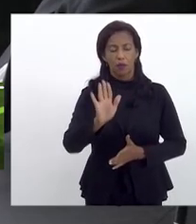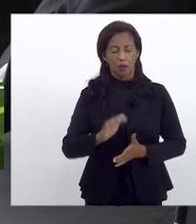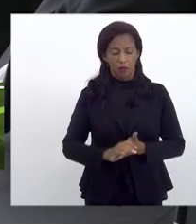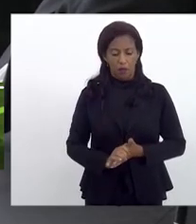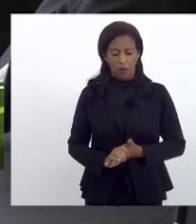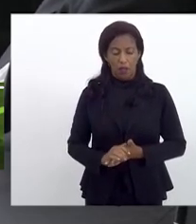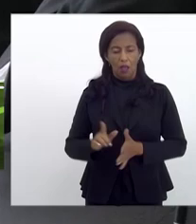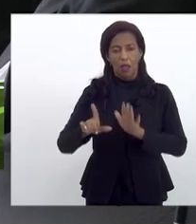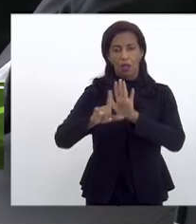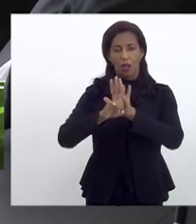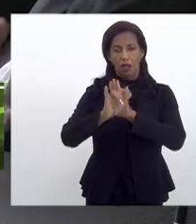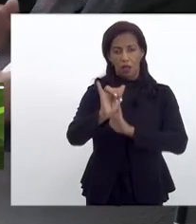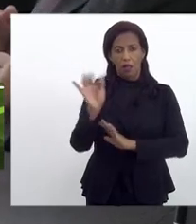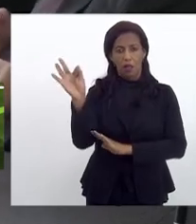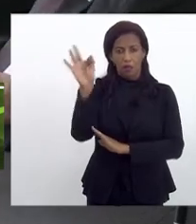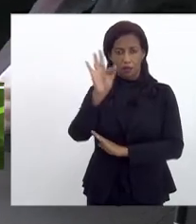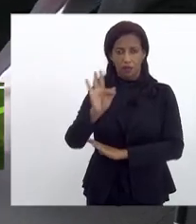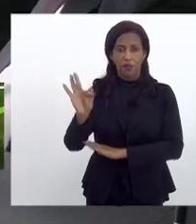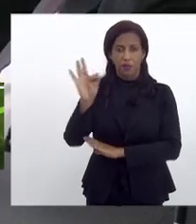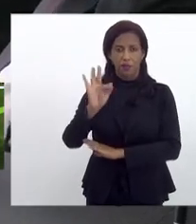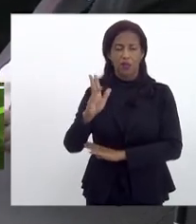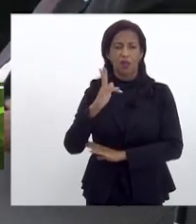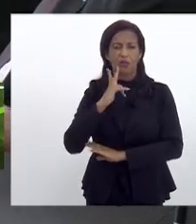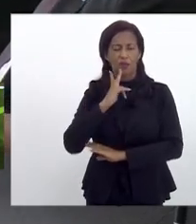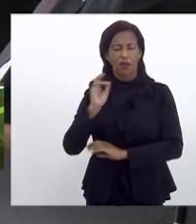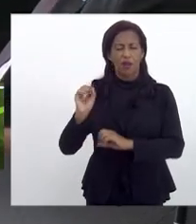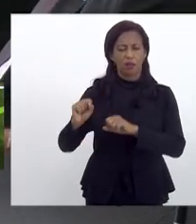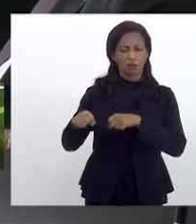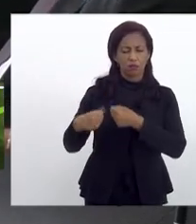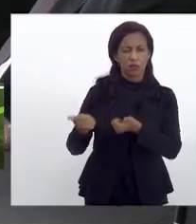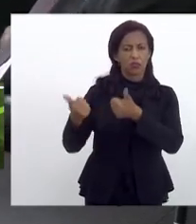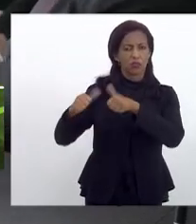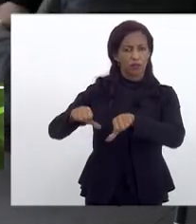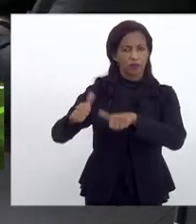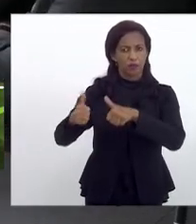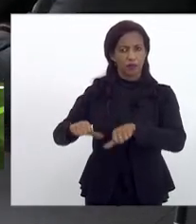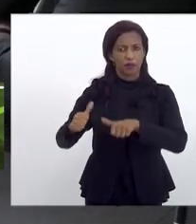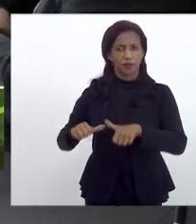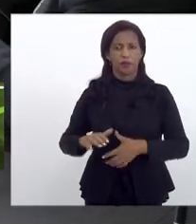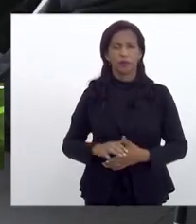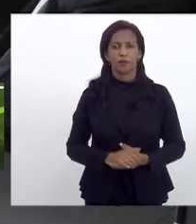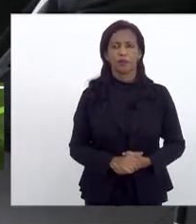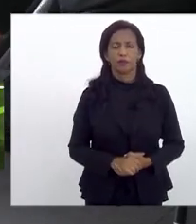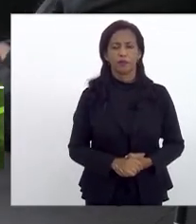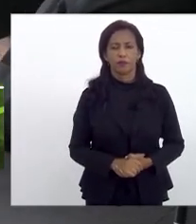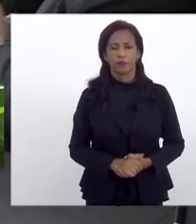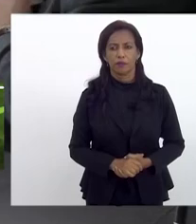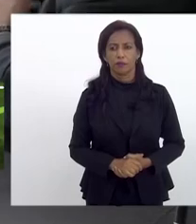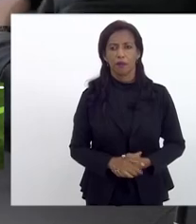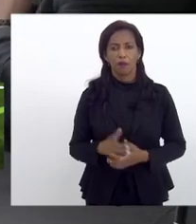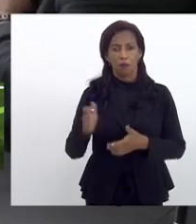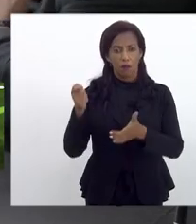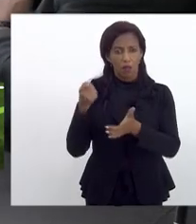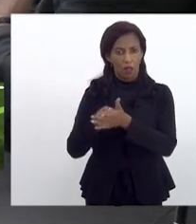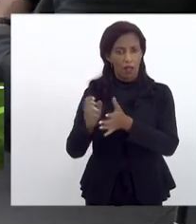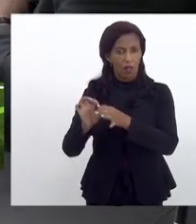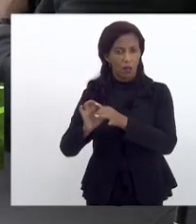federal Fala De causa De desempenho De avaliações Mas se puder Colocar um autorizativo